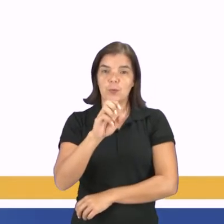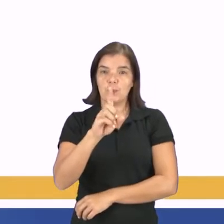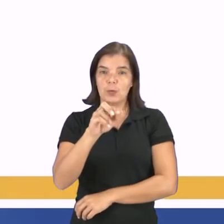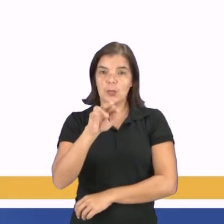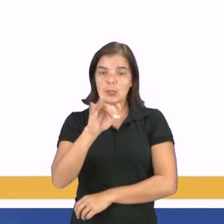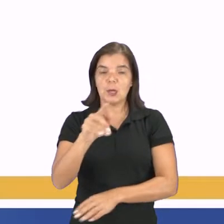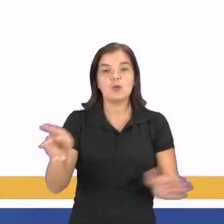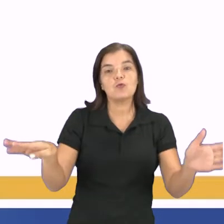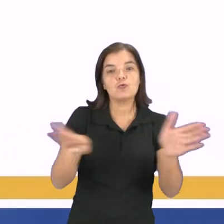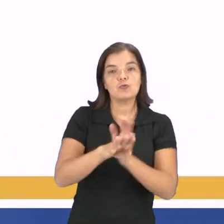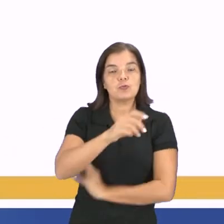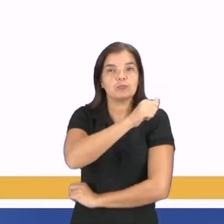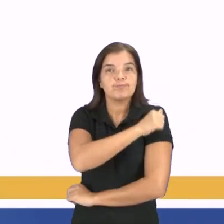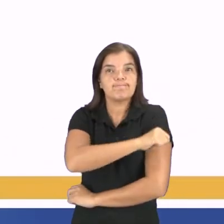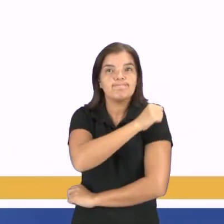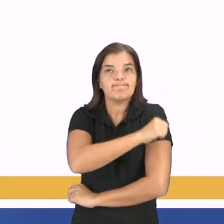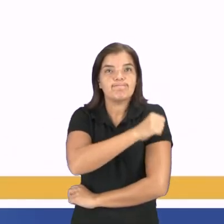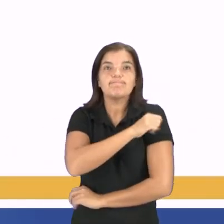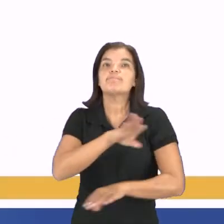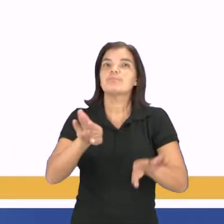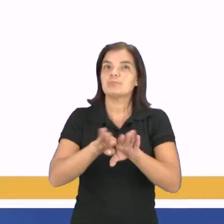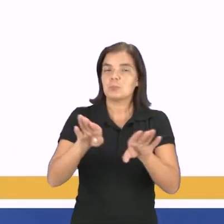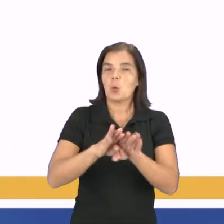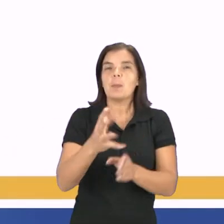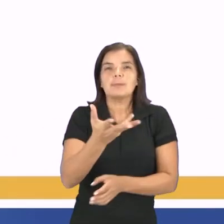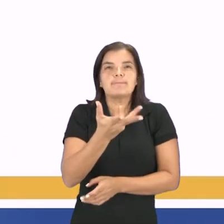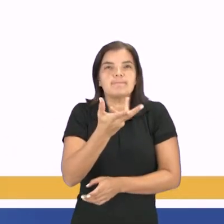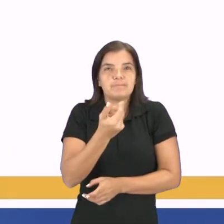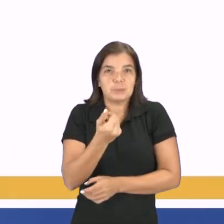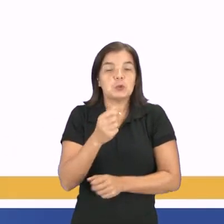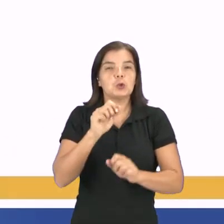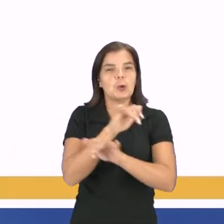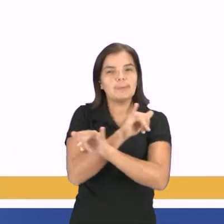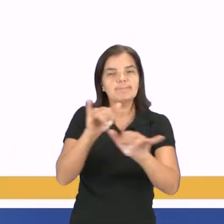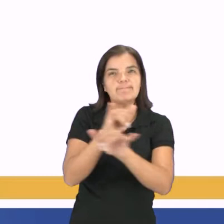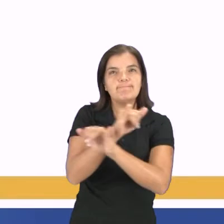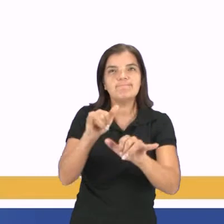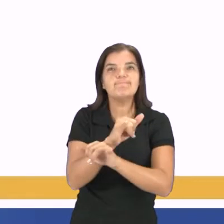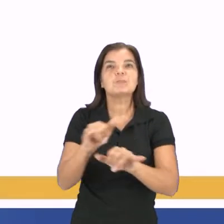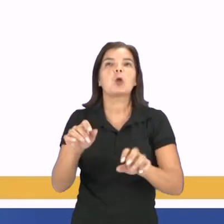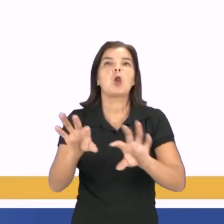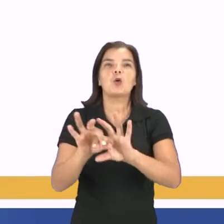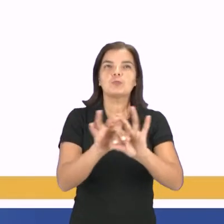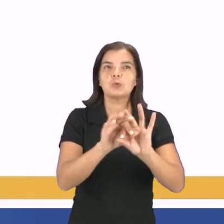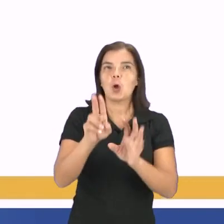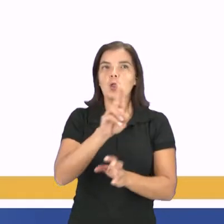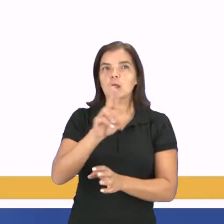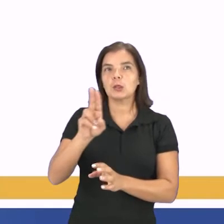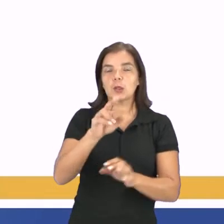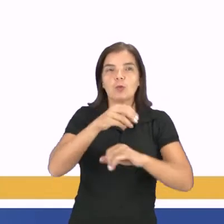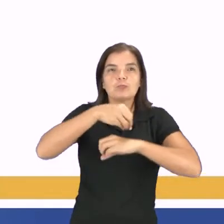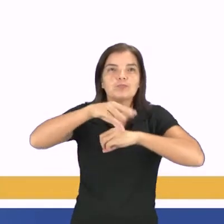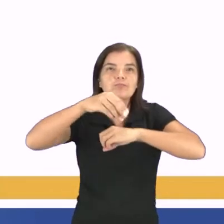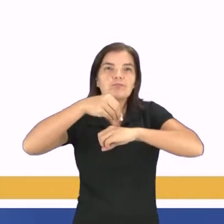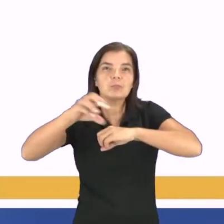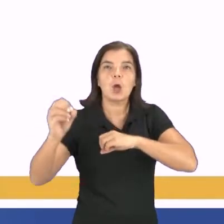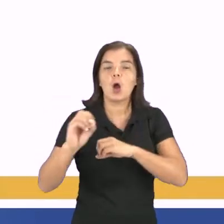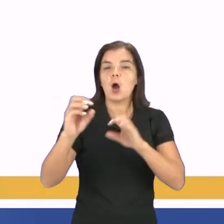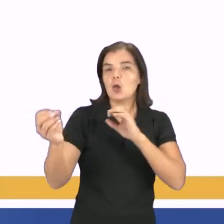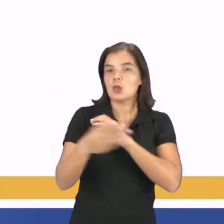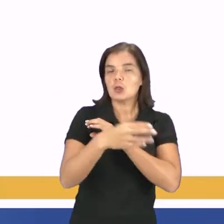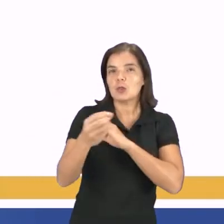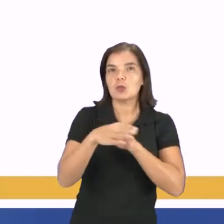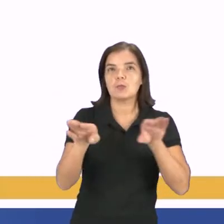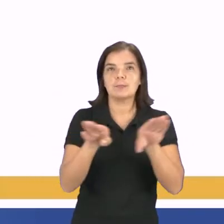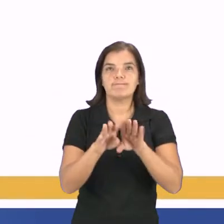para o Rio de Janeiro. Devido ao seu talento de propagandista, logo associou seu nome à difusão da última novidade do